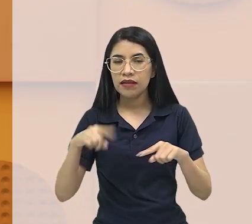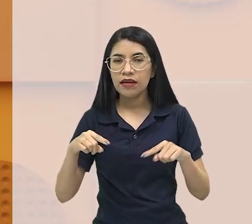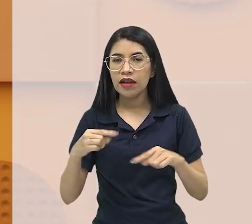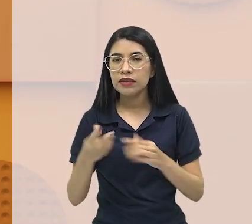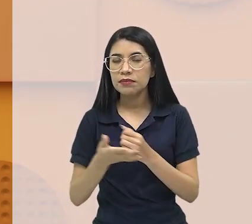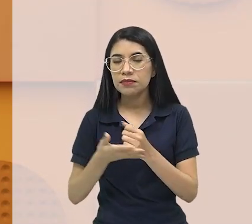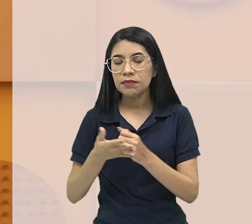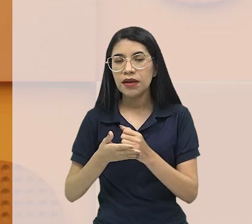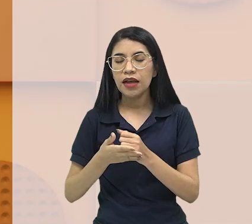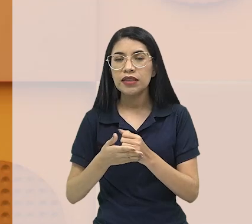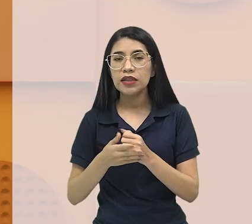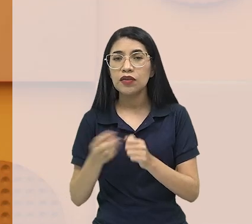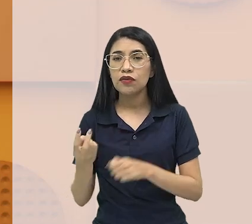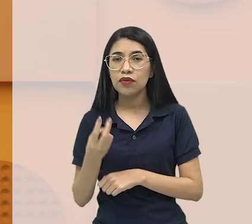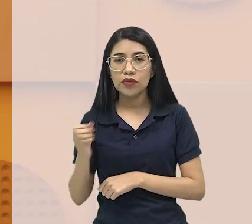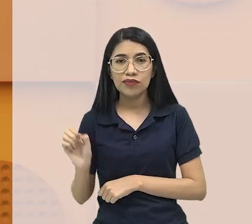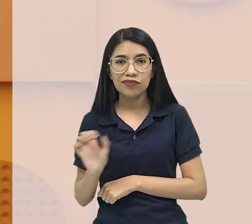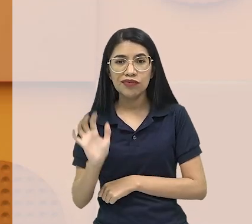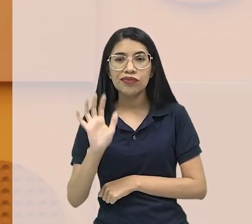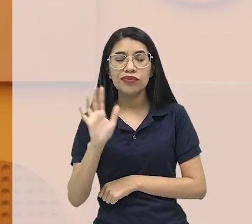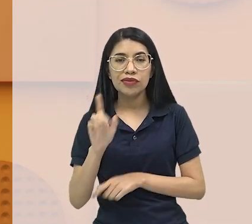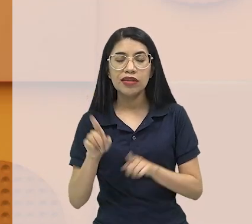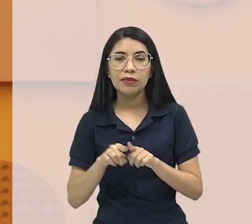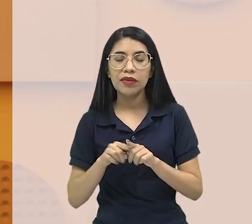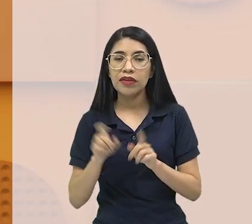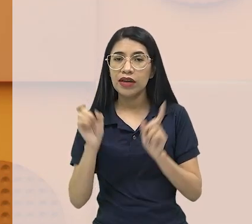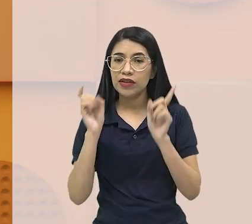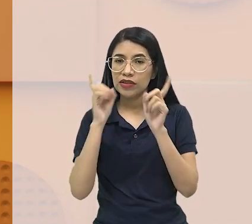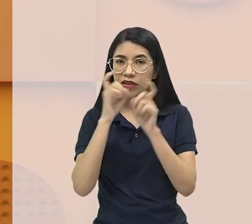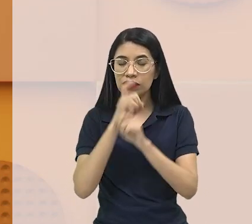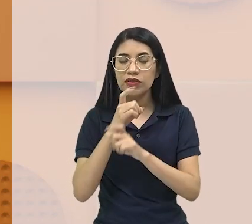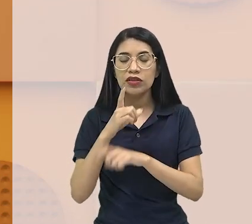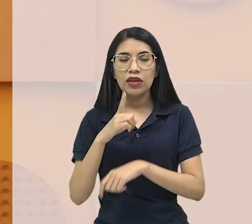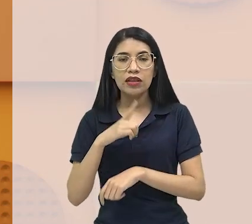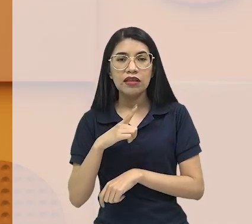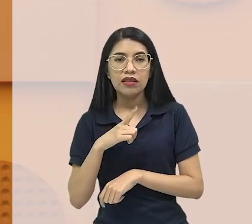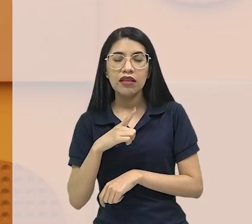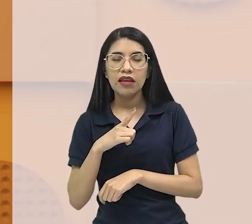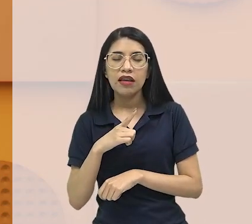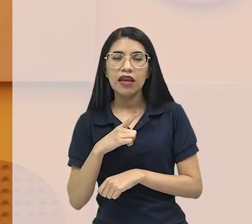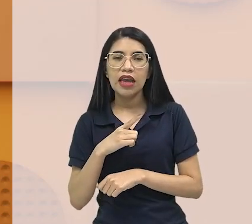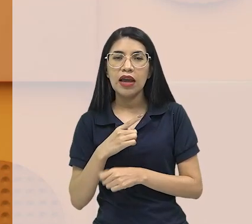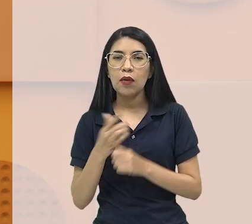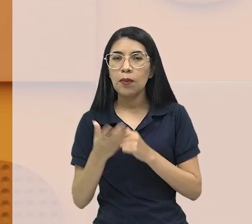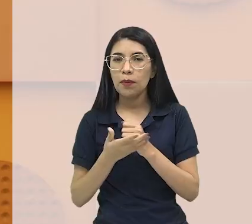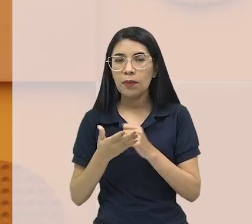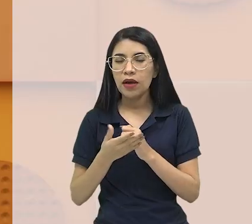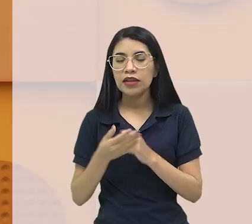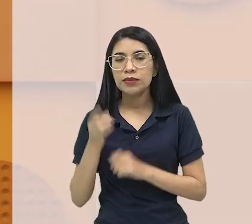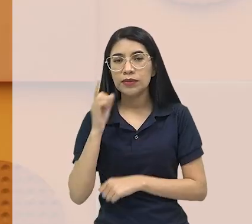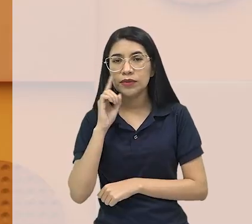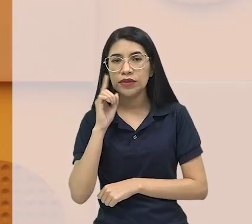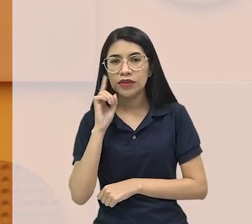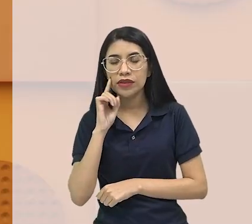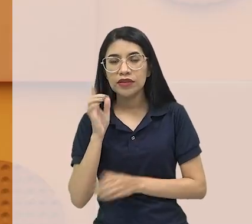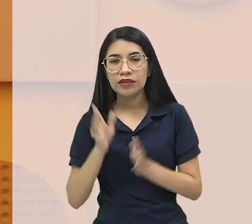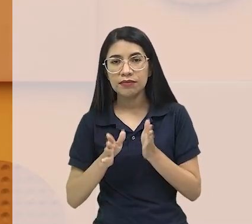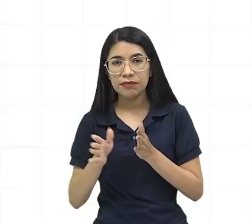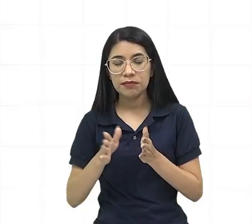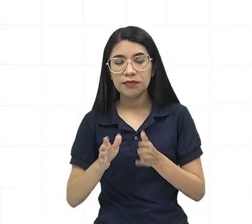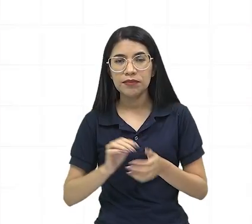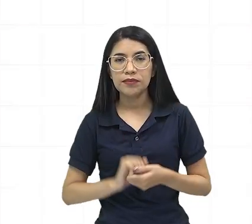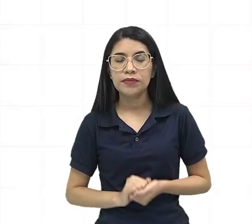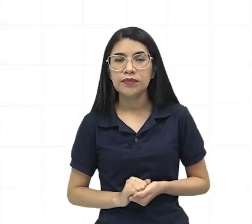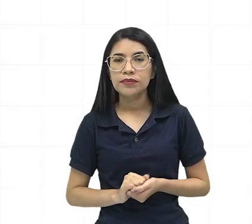tudo dispare e as pessoas tenham dificuldades em manter o necessário para o dia a dia nos períodos de seca, não é?